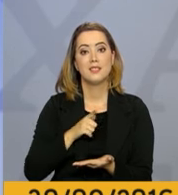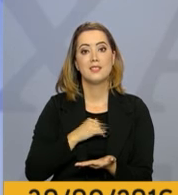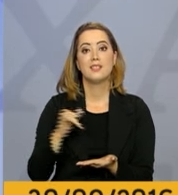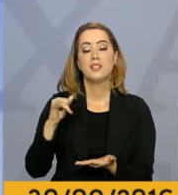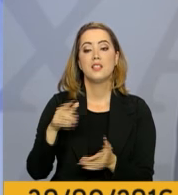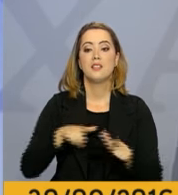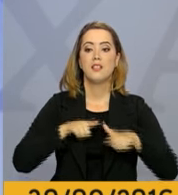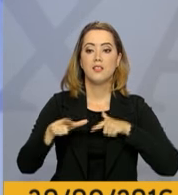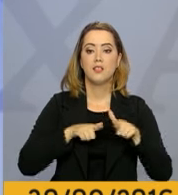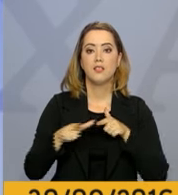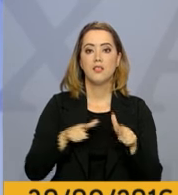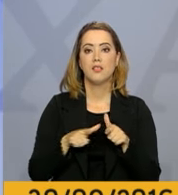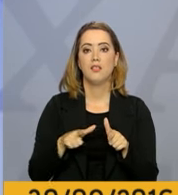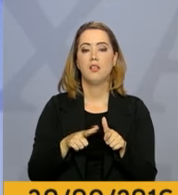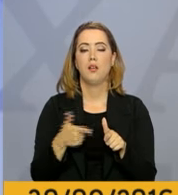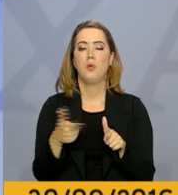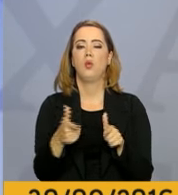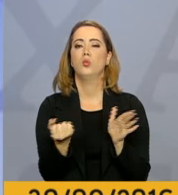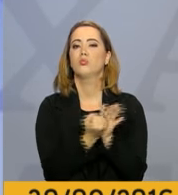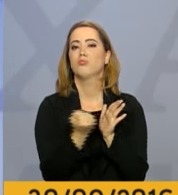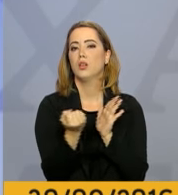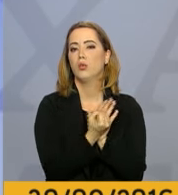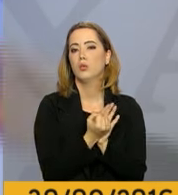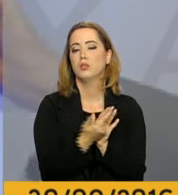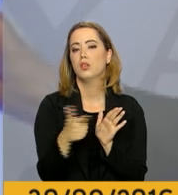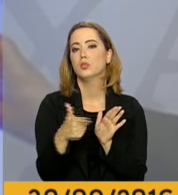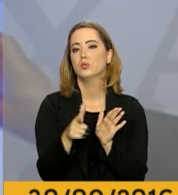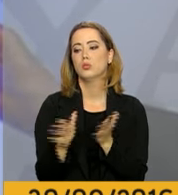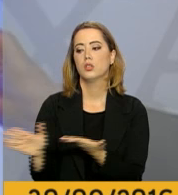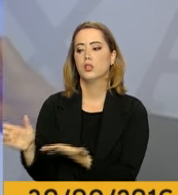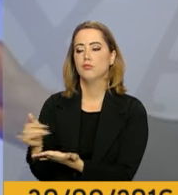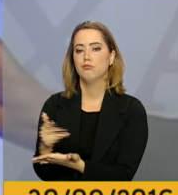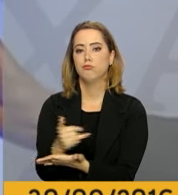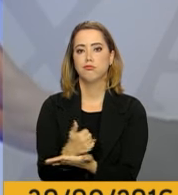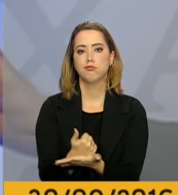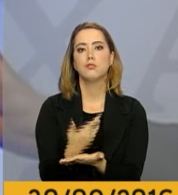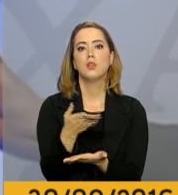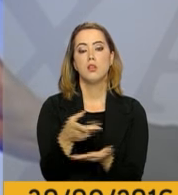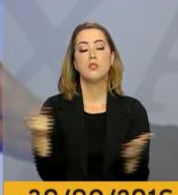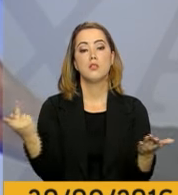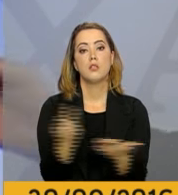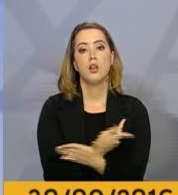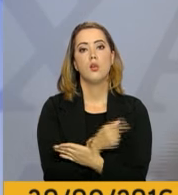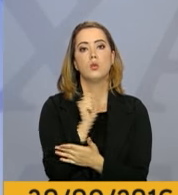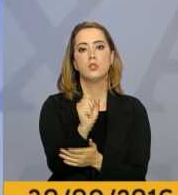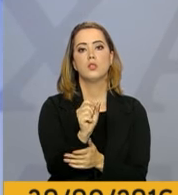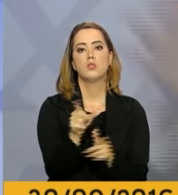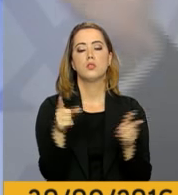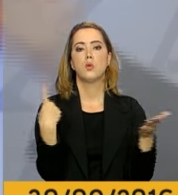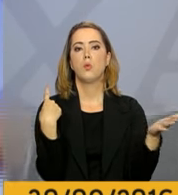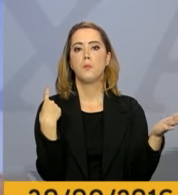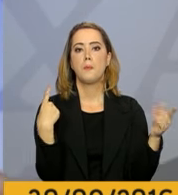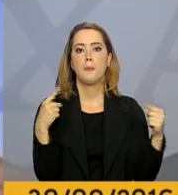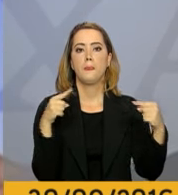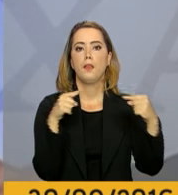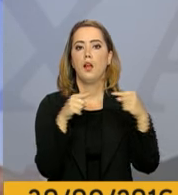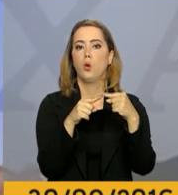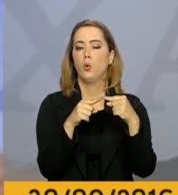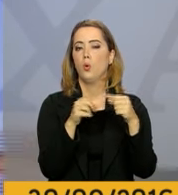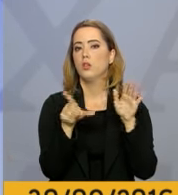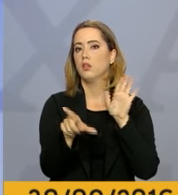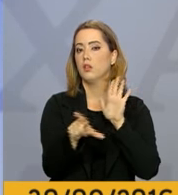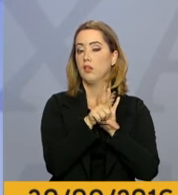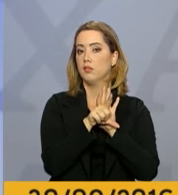arrecadação. O emprego formal gera arrecadação. Isso foi aplicado. Era o chamado acordado sobre o legislado,